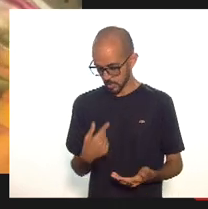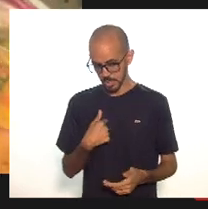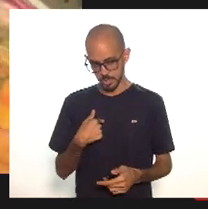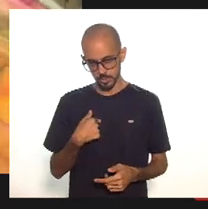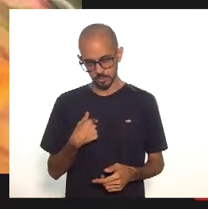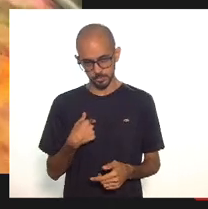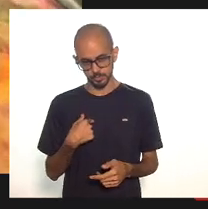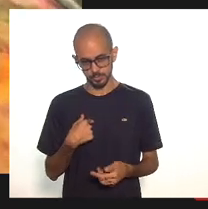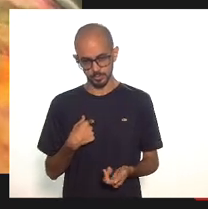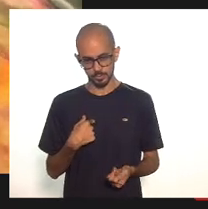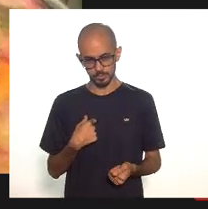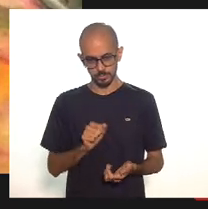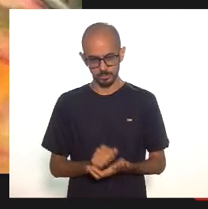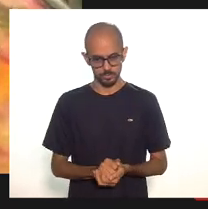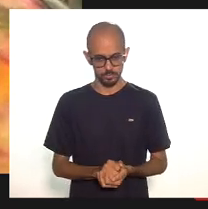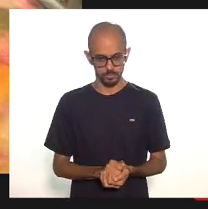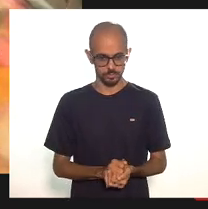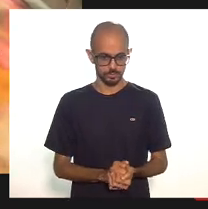encaminhando